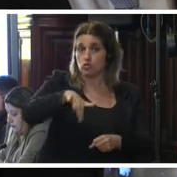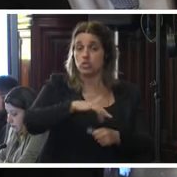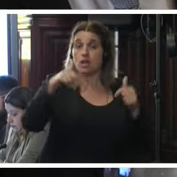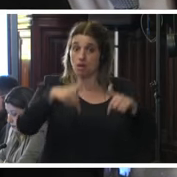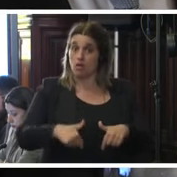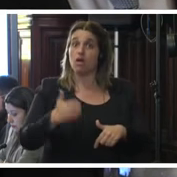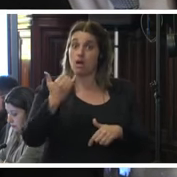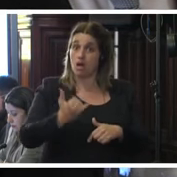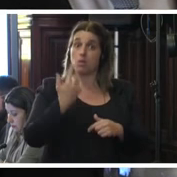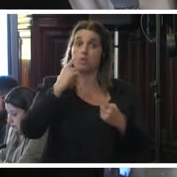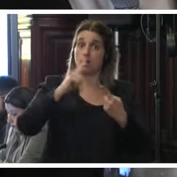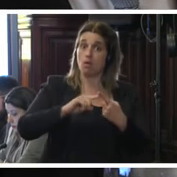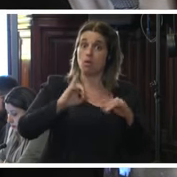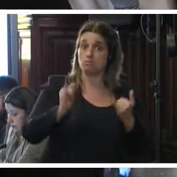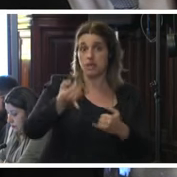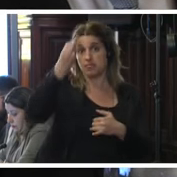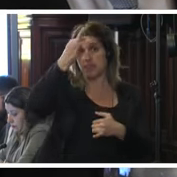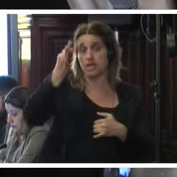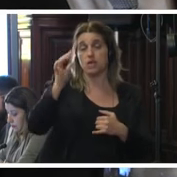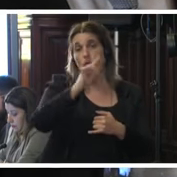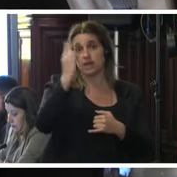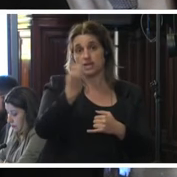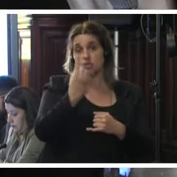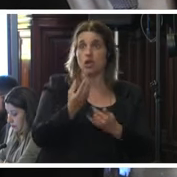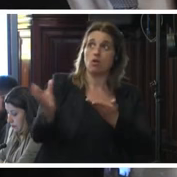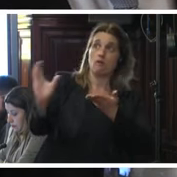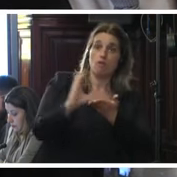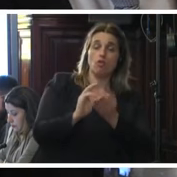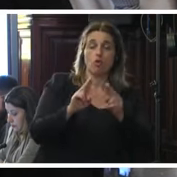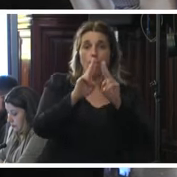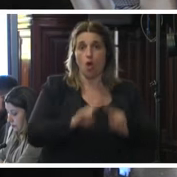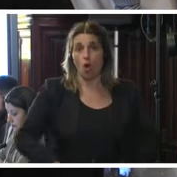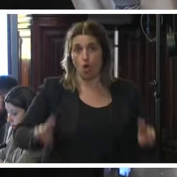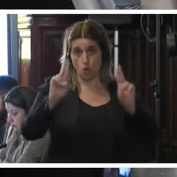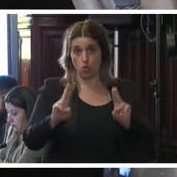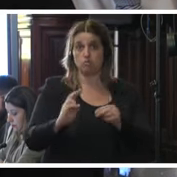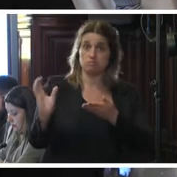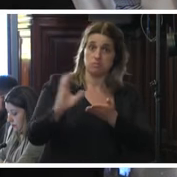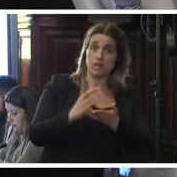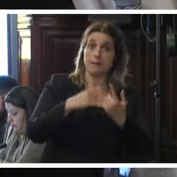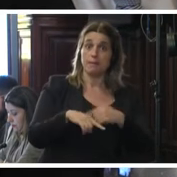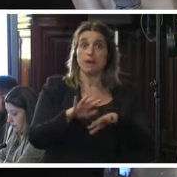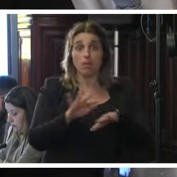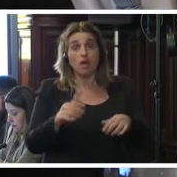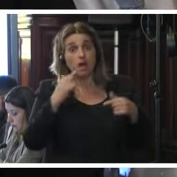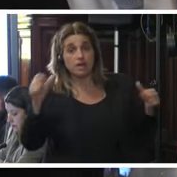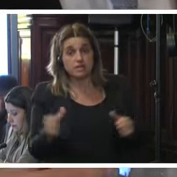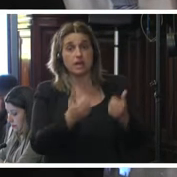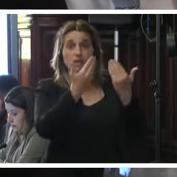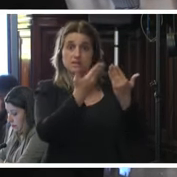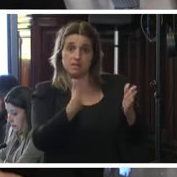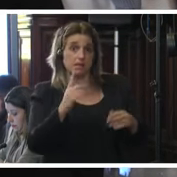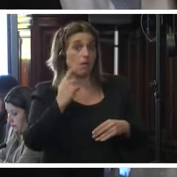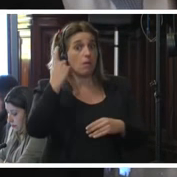técnico internacional com o Fundo de Populações das Nações Unidas, o UNFPA, para contemplar algumas iniciativas dentro do Plano Juventude